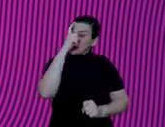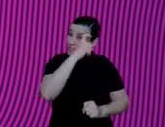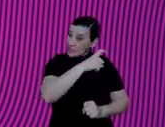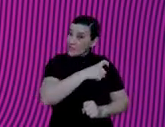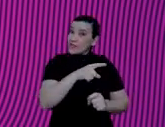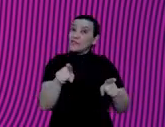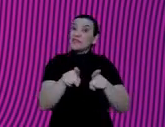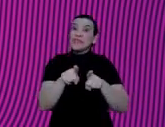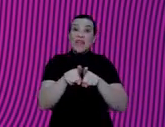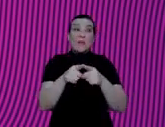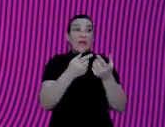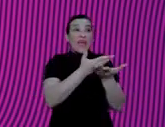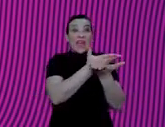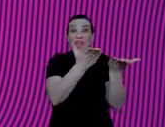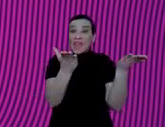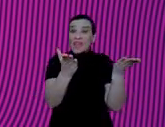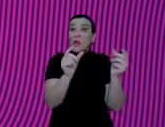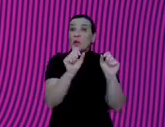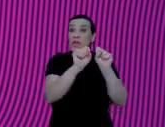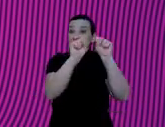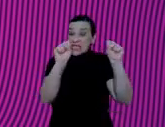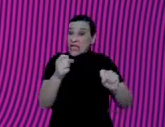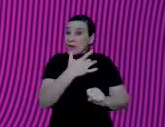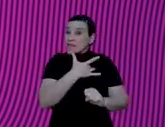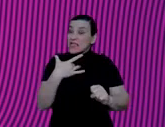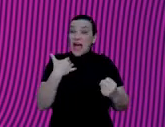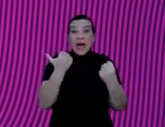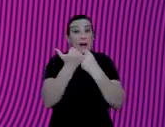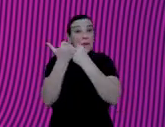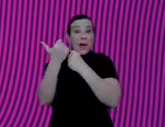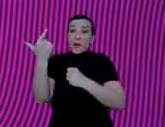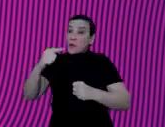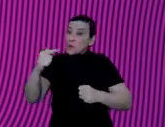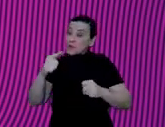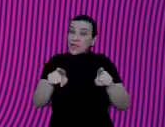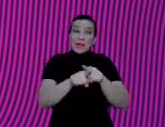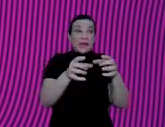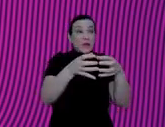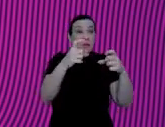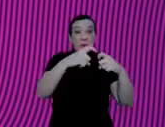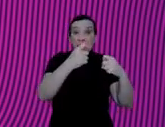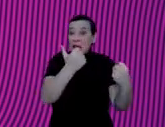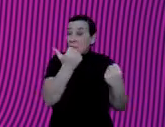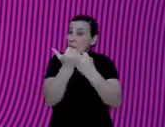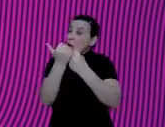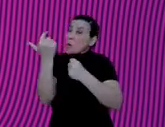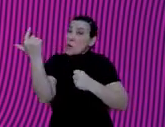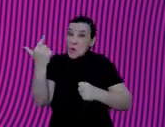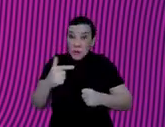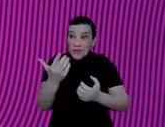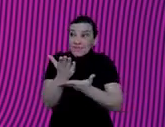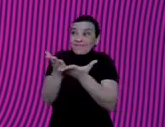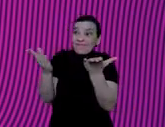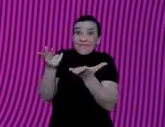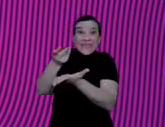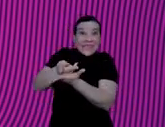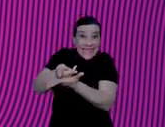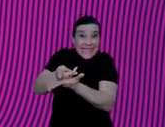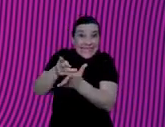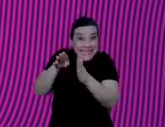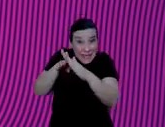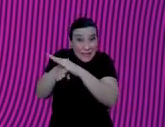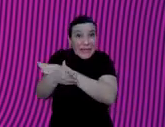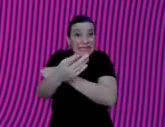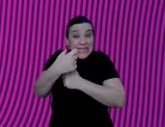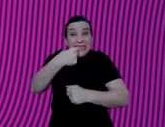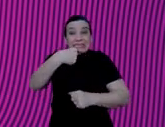apoio médico, né? Então, esses pacientes dependentes de opioide veem restrita